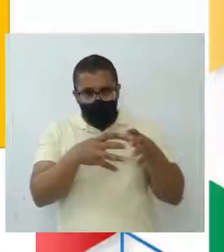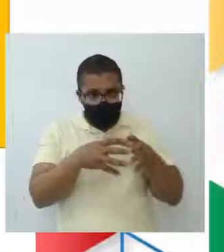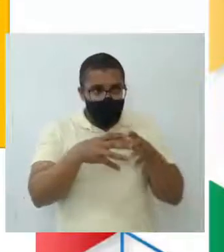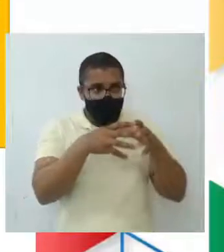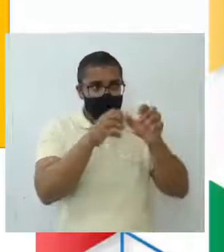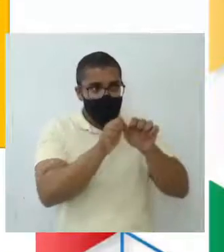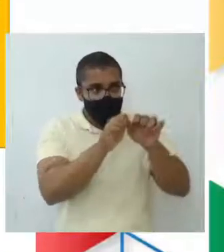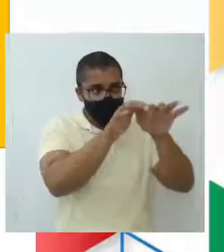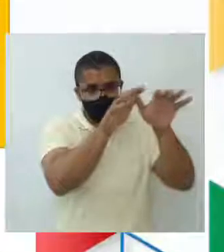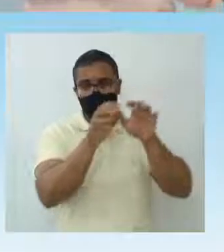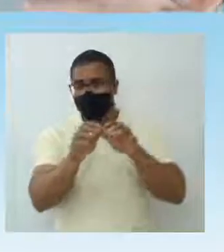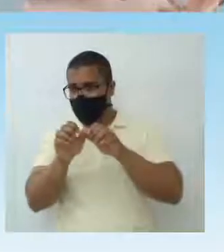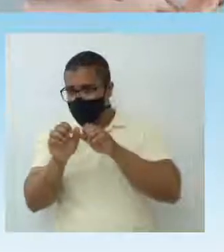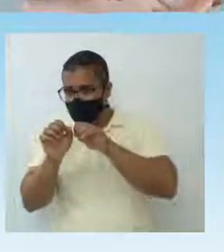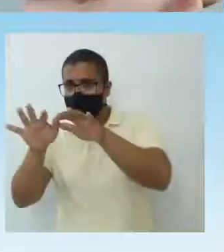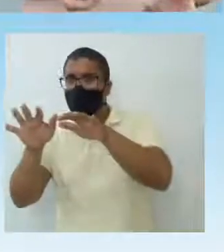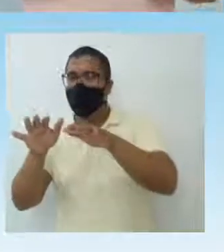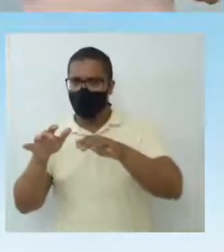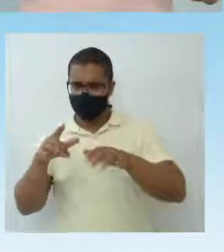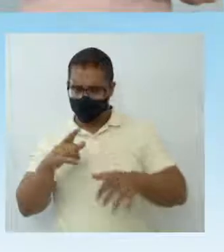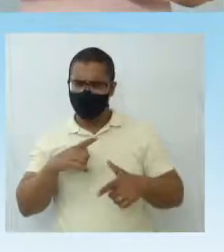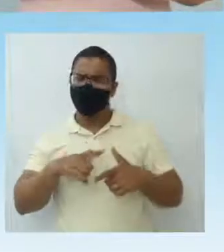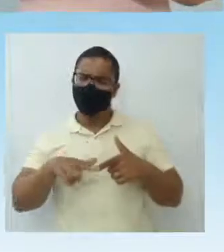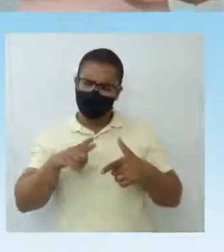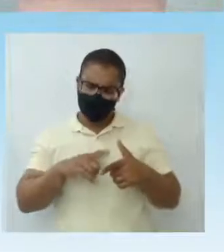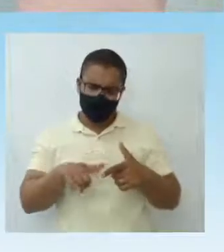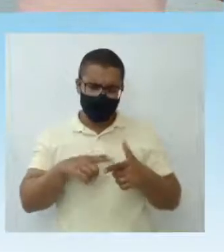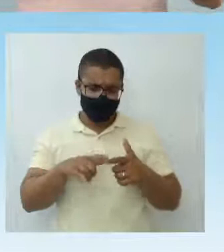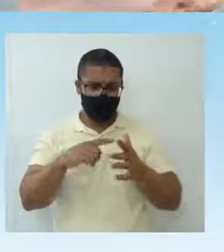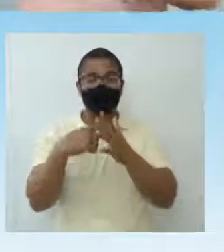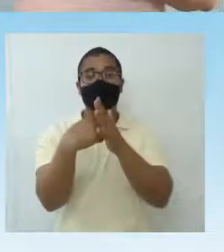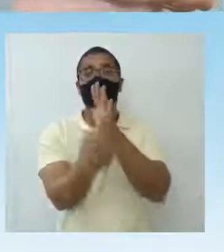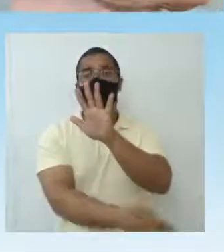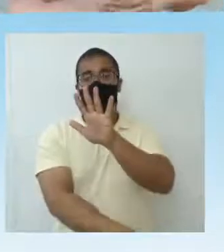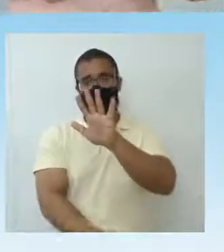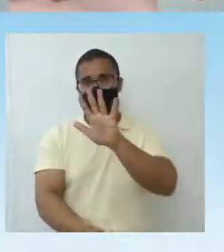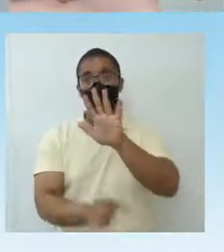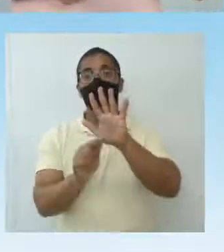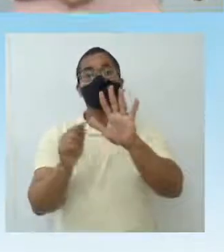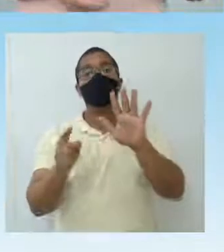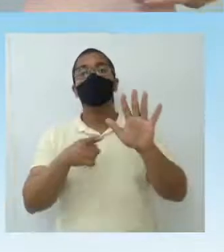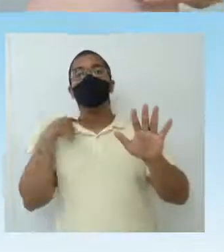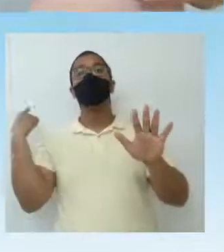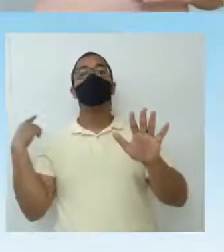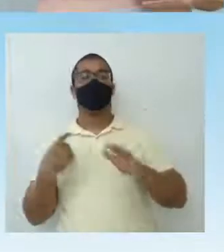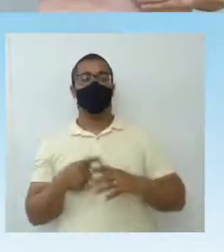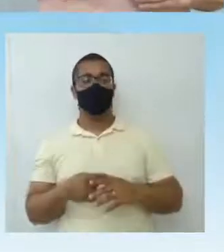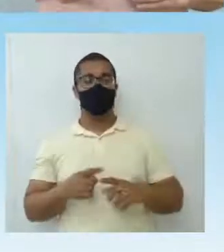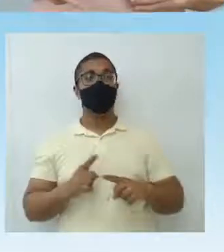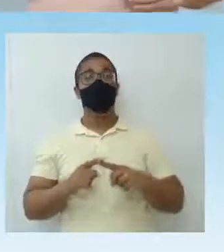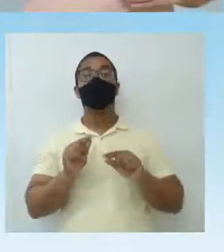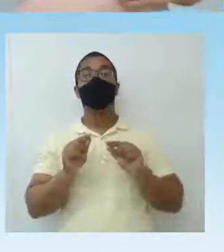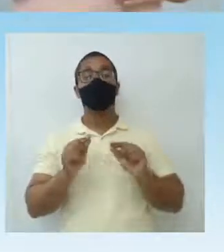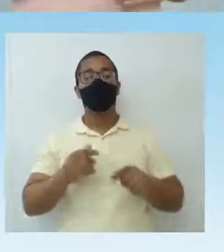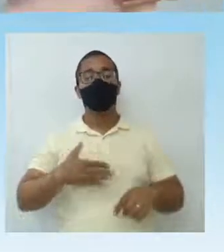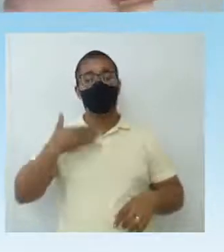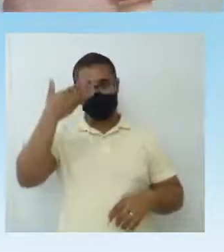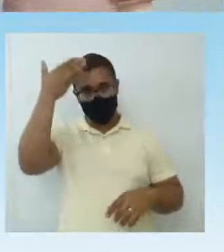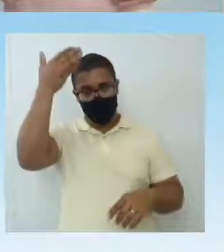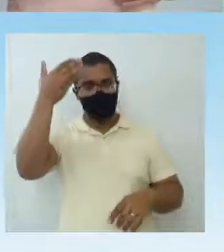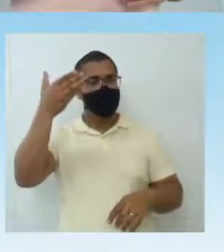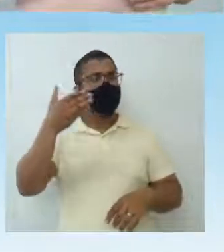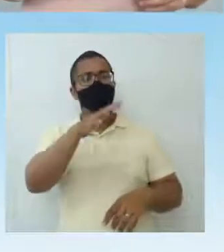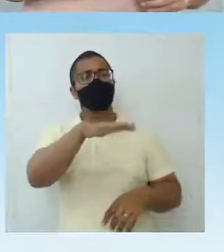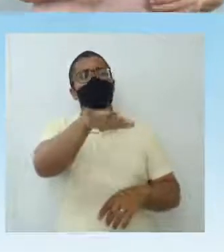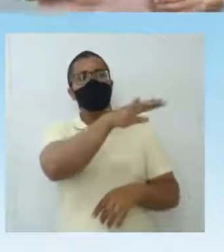tiveram seus primeiros martírios. 5 deles foram mortos em Ceuta pelos muçulmanos, pois